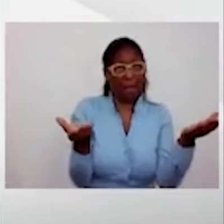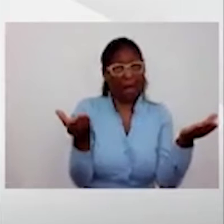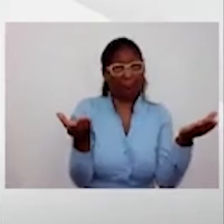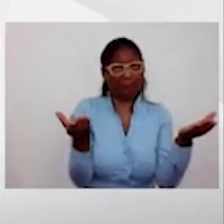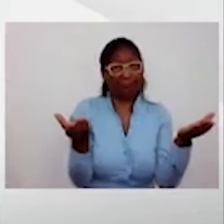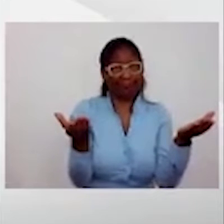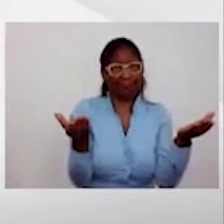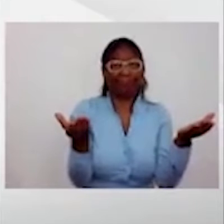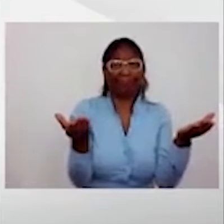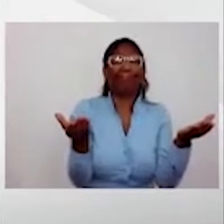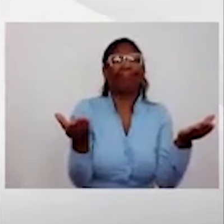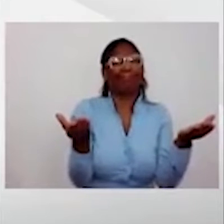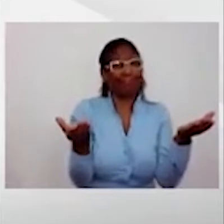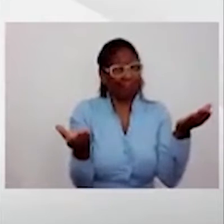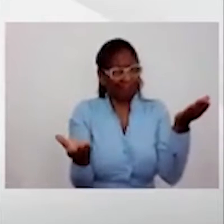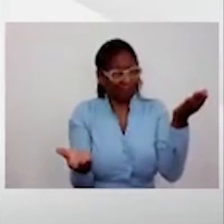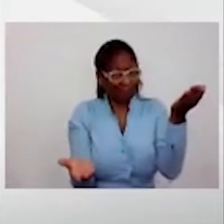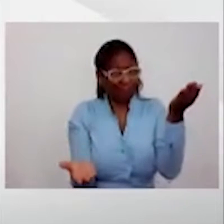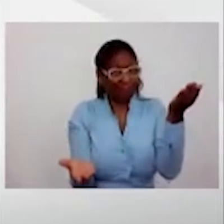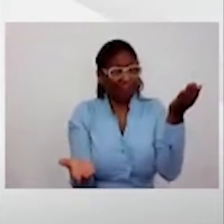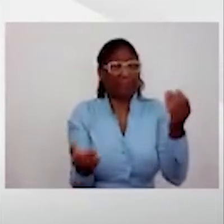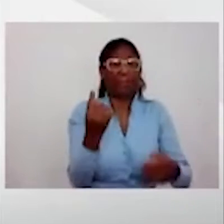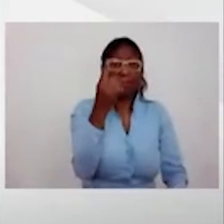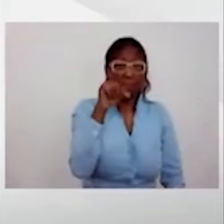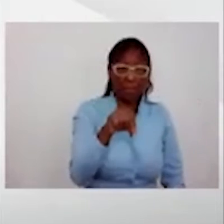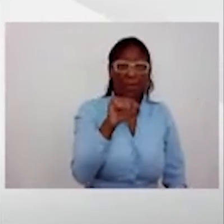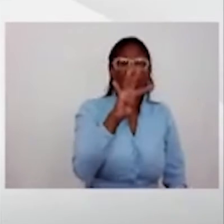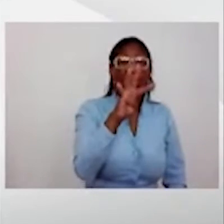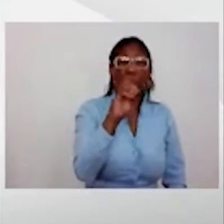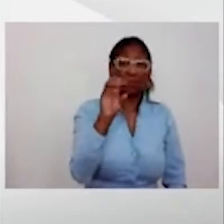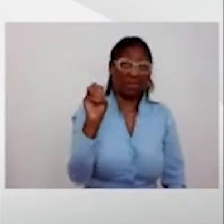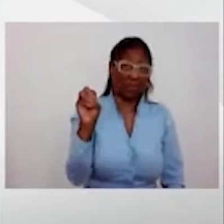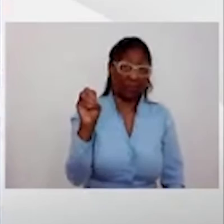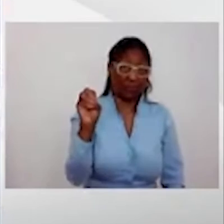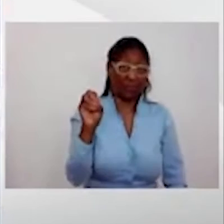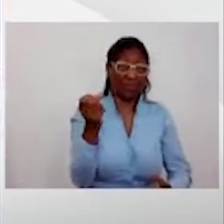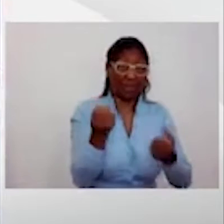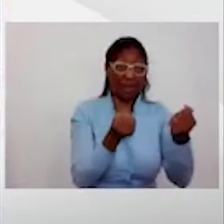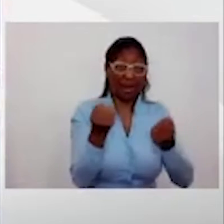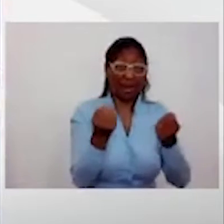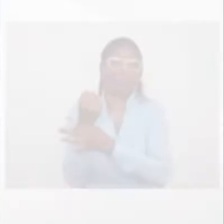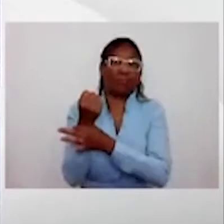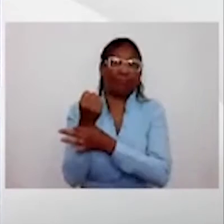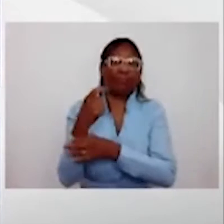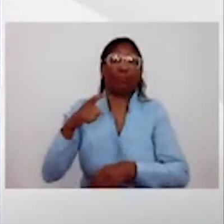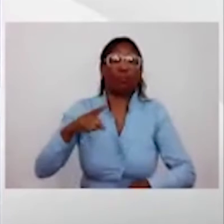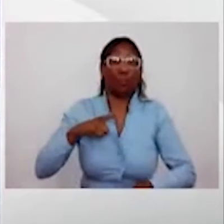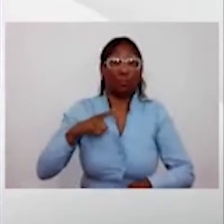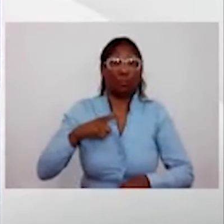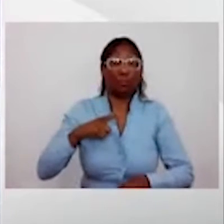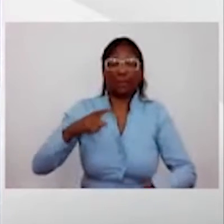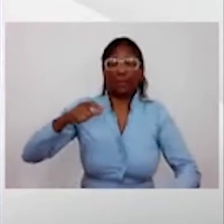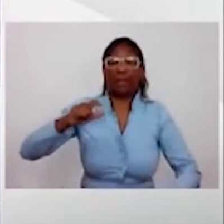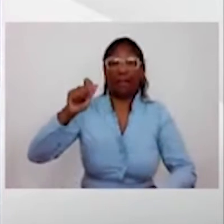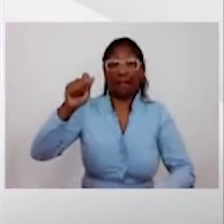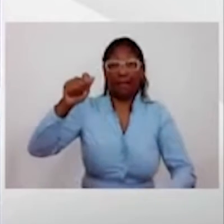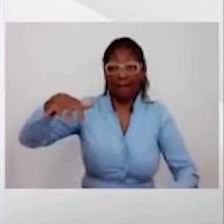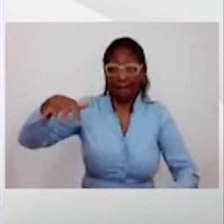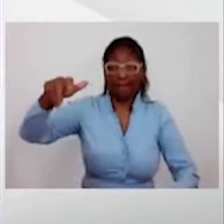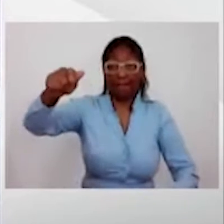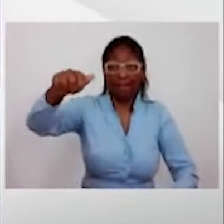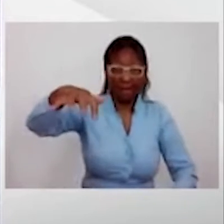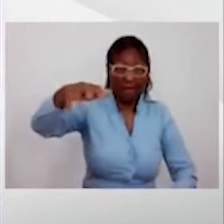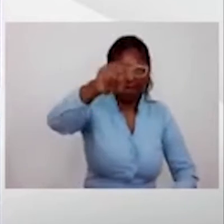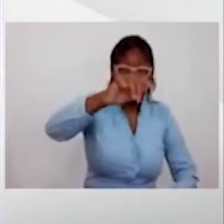de 1.400 veículos deixaram de ser roubados no estado do Rio Grande do Sul em janeiro. O exemplo que eu dou aqui do roubo de